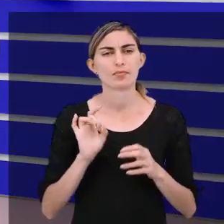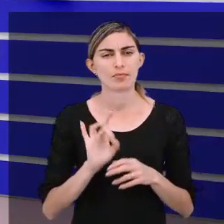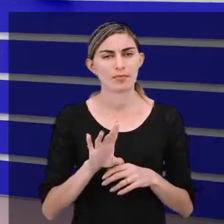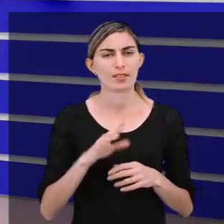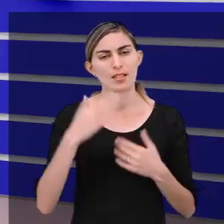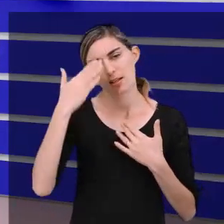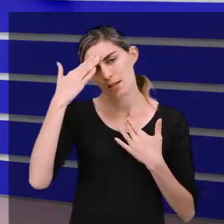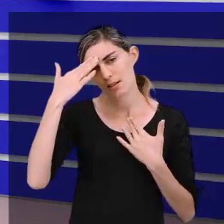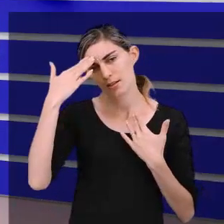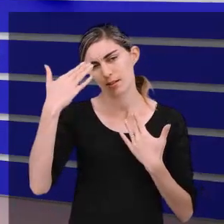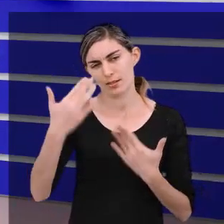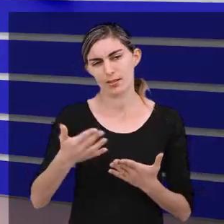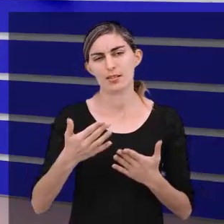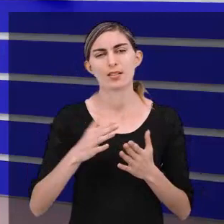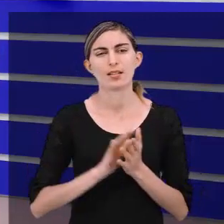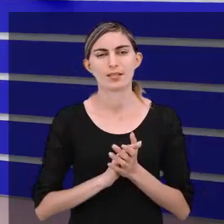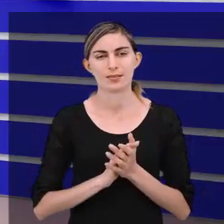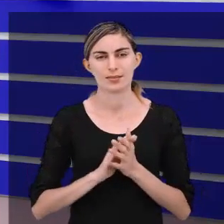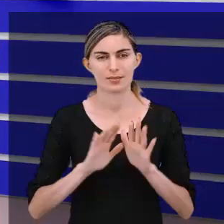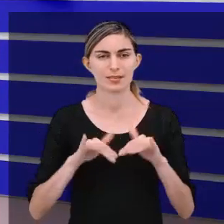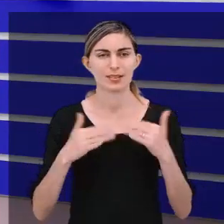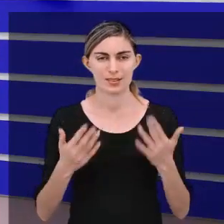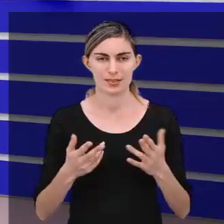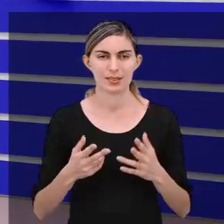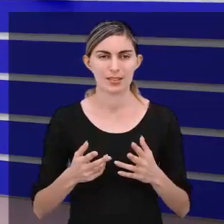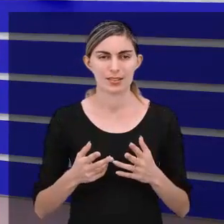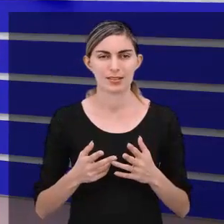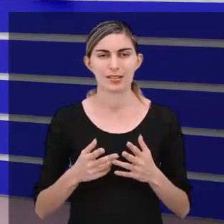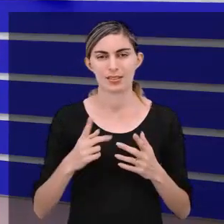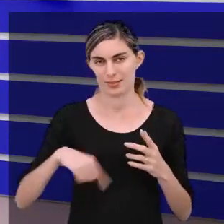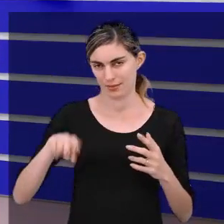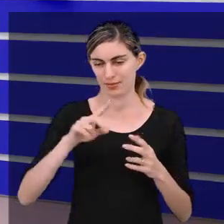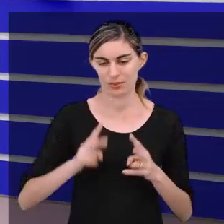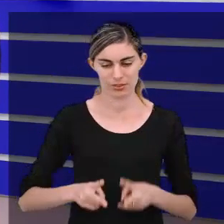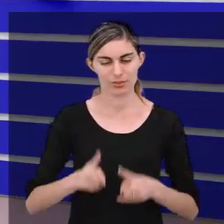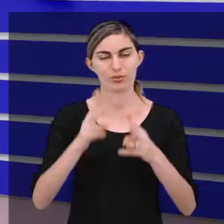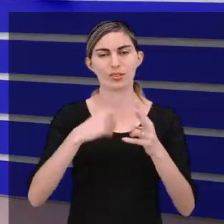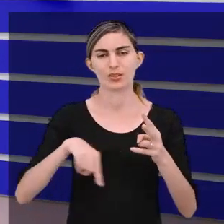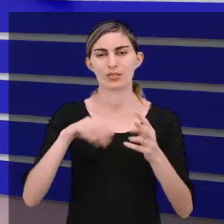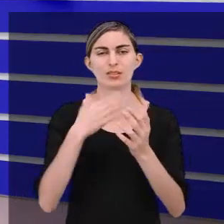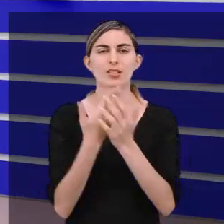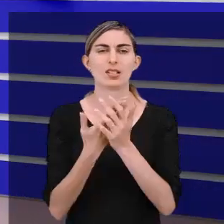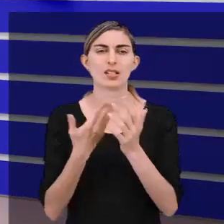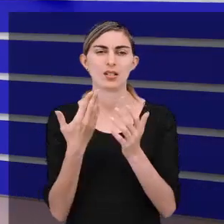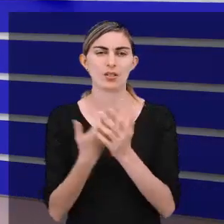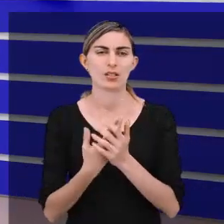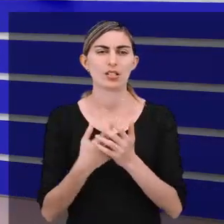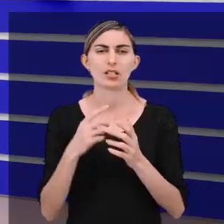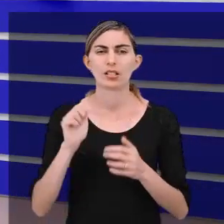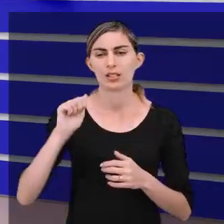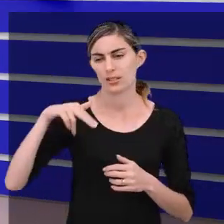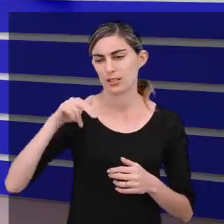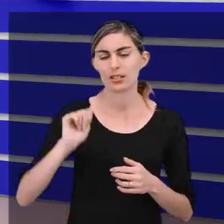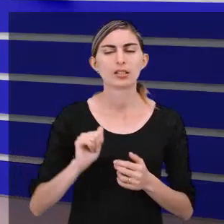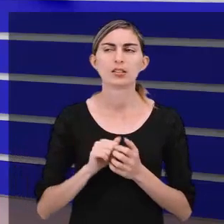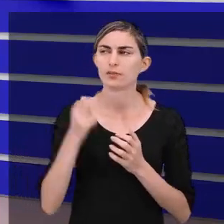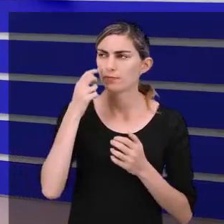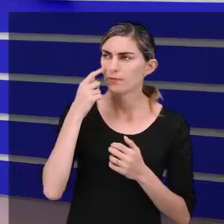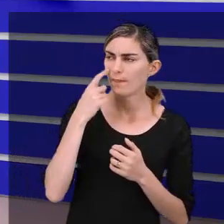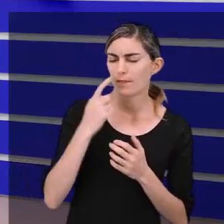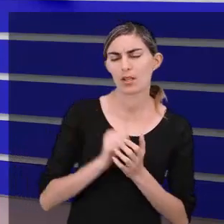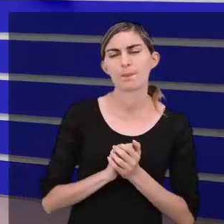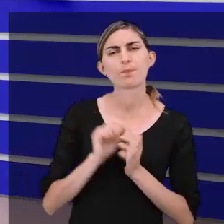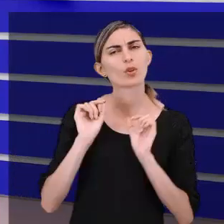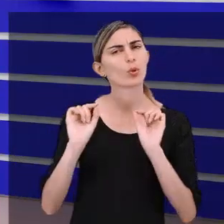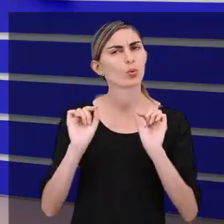temos a agradecer, então vamos trilhar aí a nossa aula agora, certo? Ana, vê só,